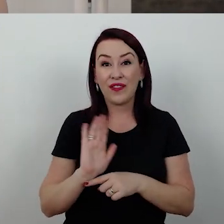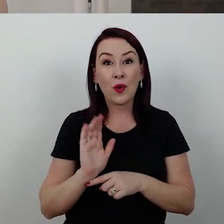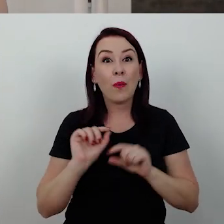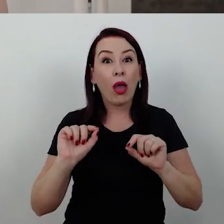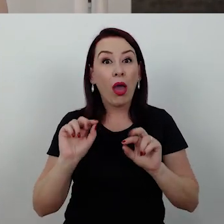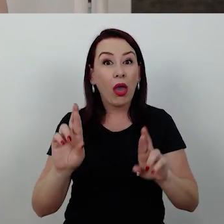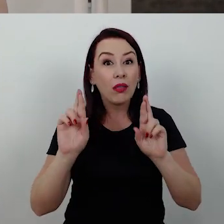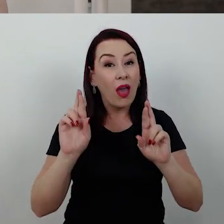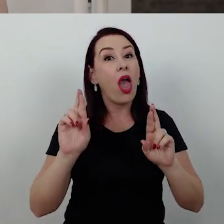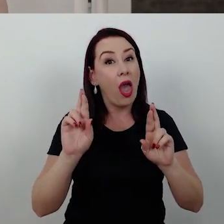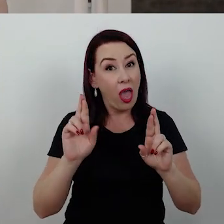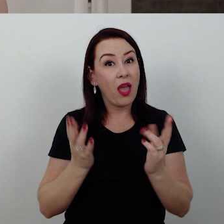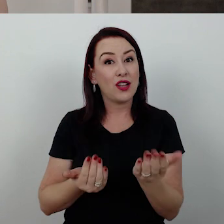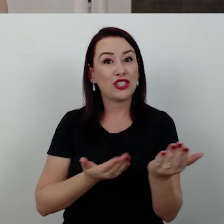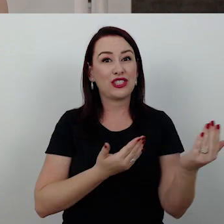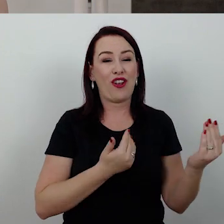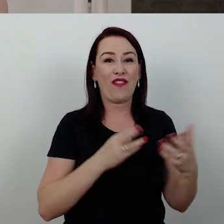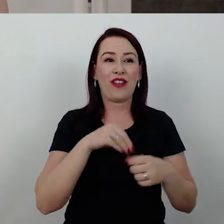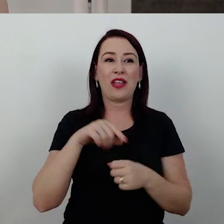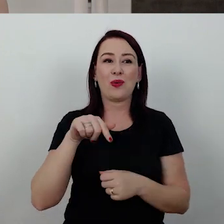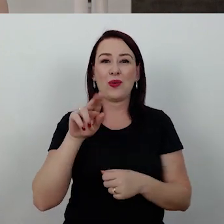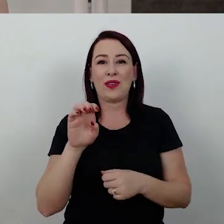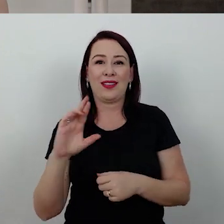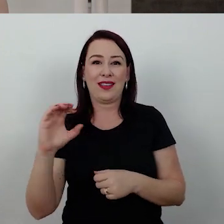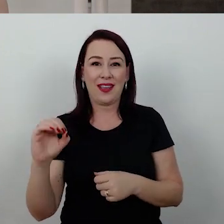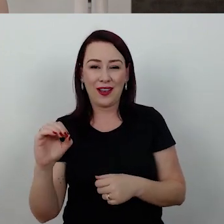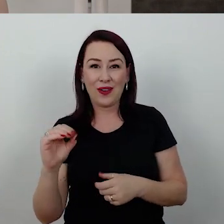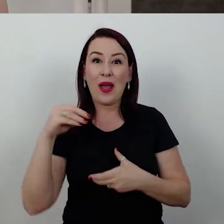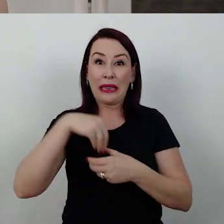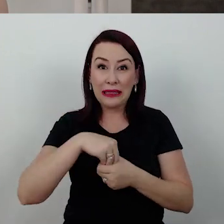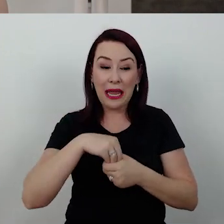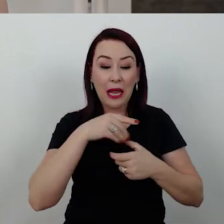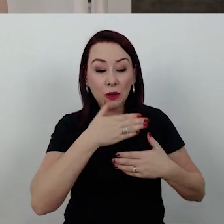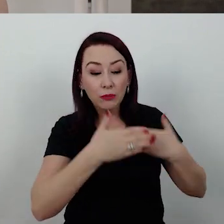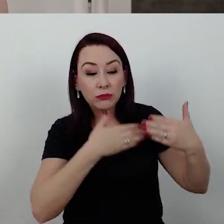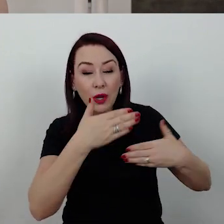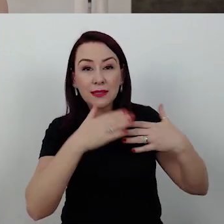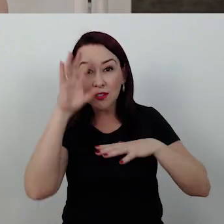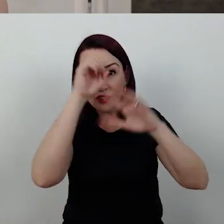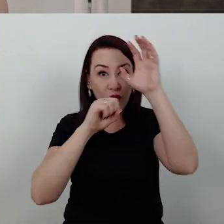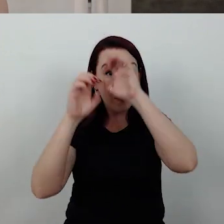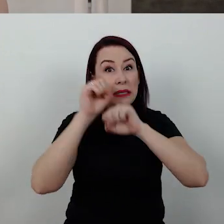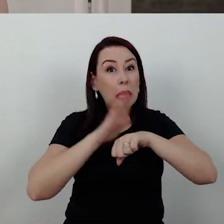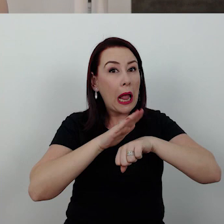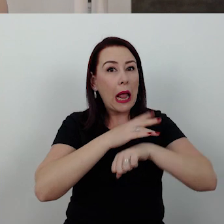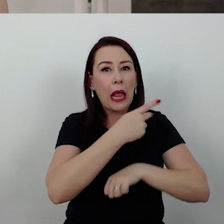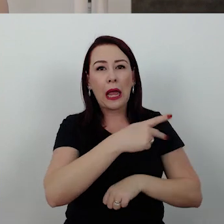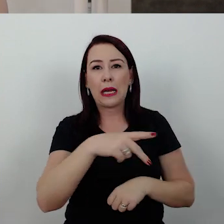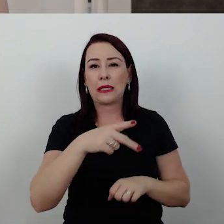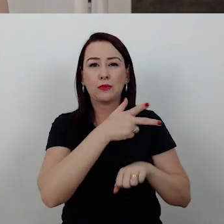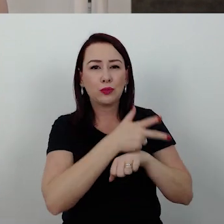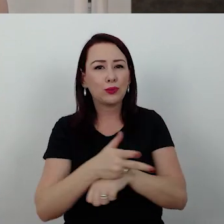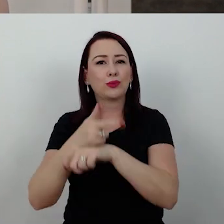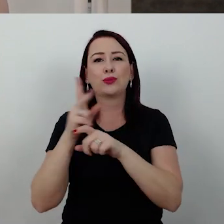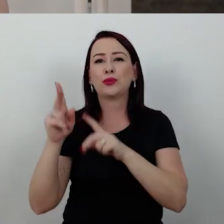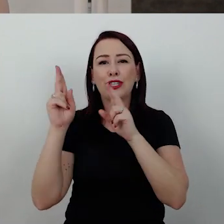inteiramente produzido por jovens querôs, dentro de um processo formativo, e que a gente não tinha a menor ideia de